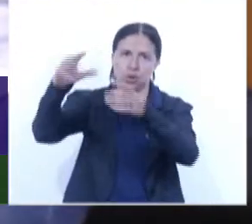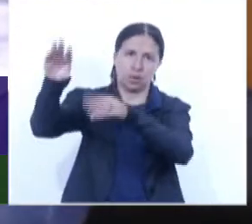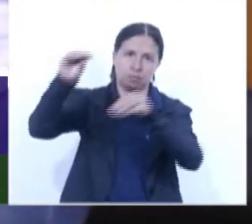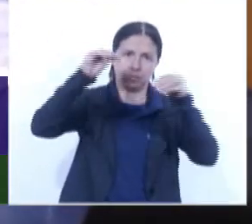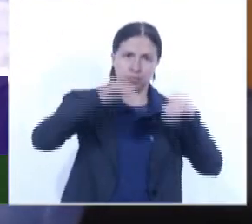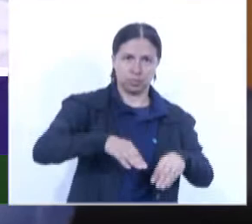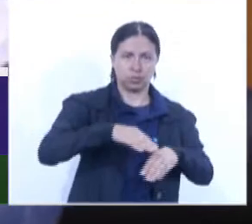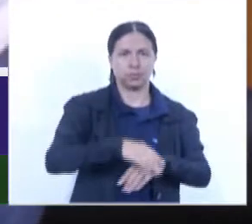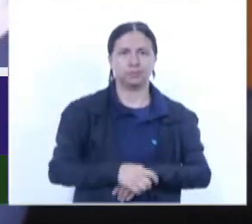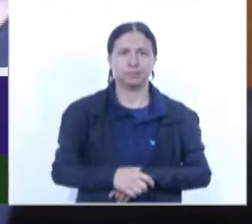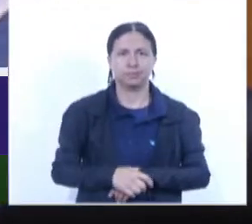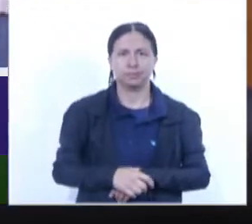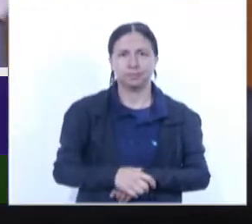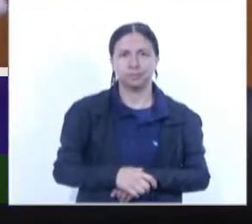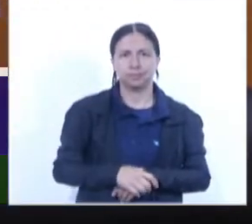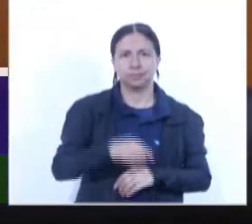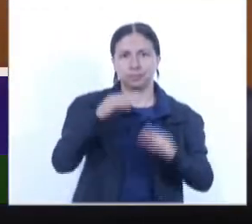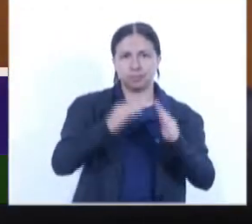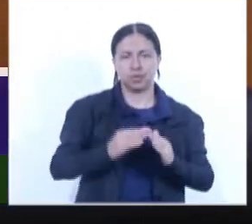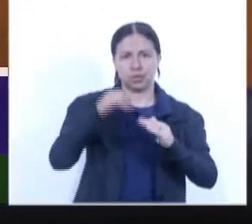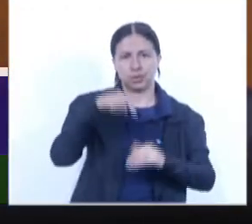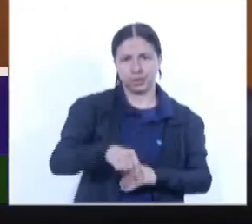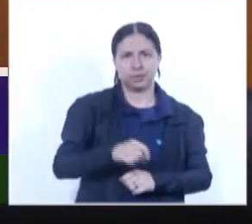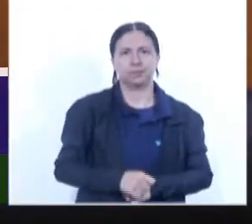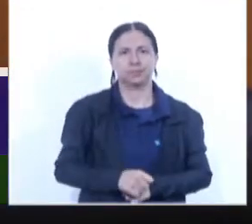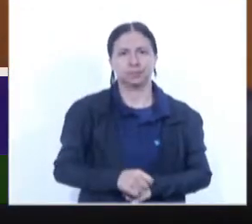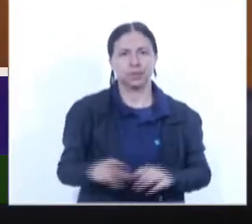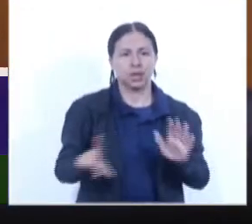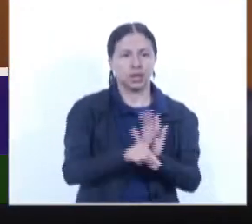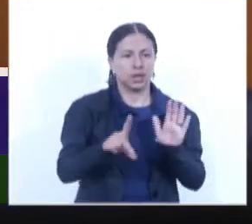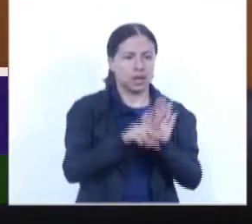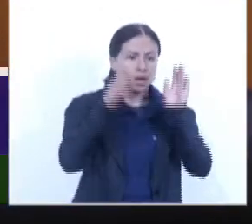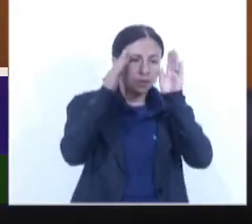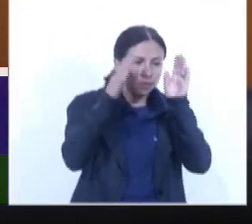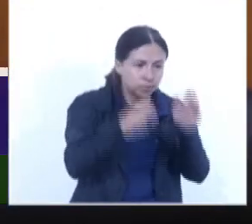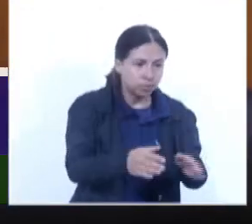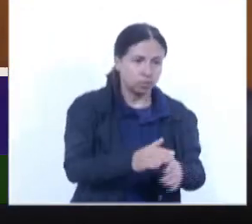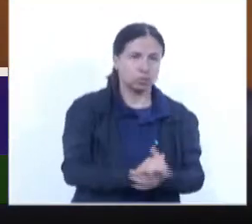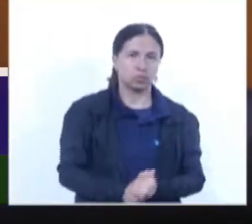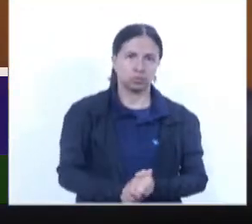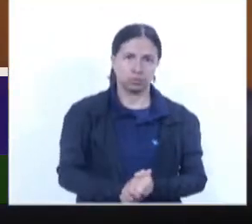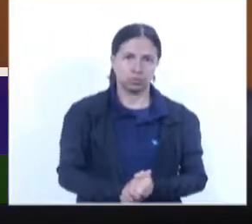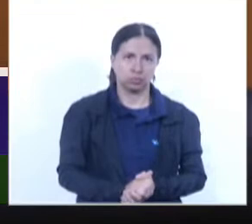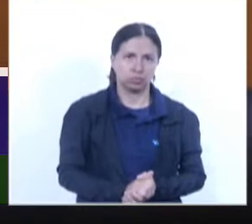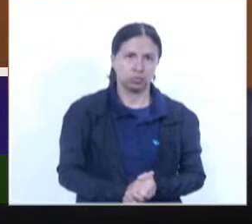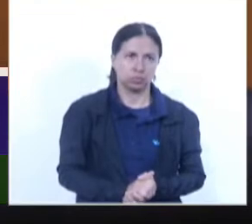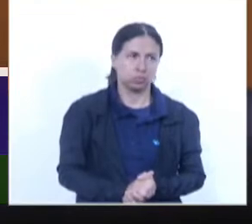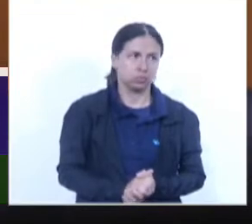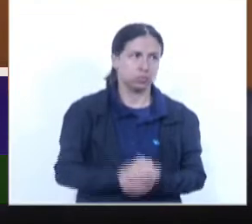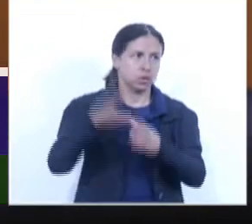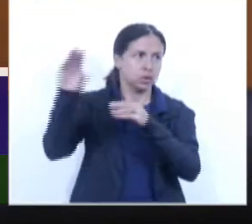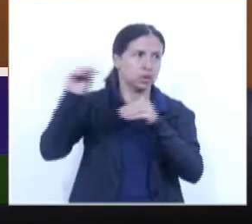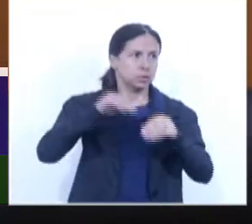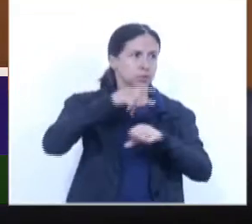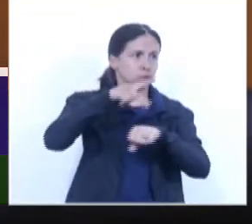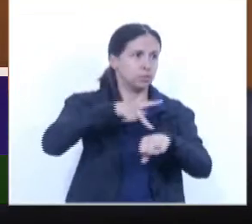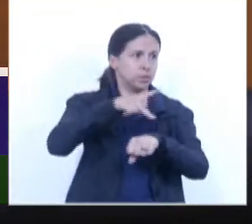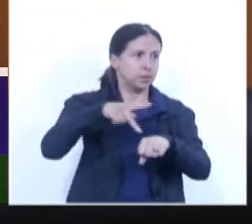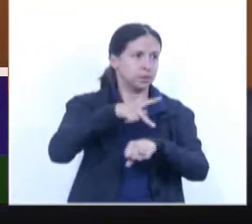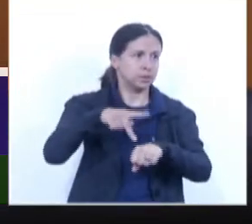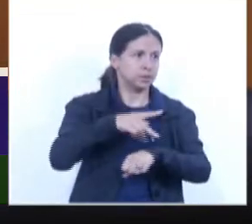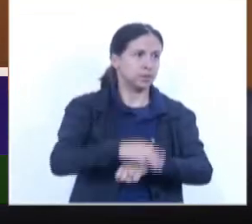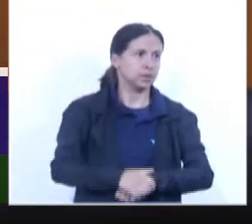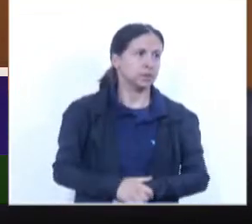políticas para a população Imigrantes refugiada a pátria retomada da outros Providência